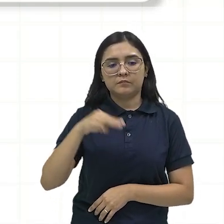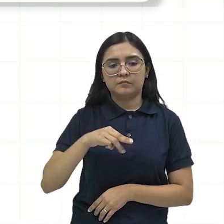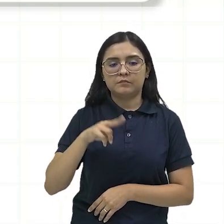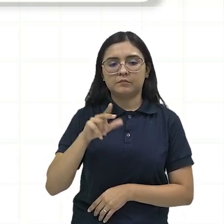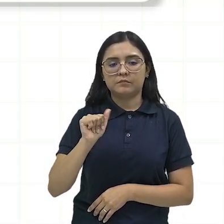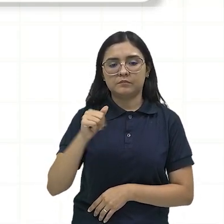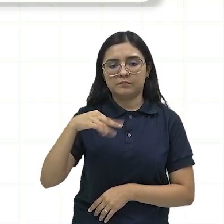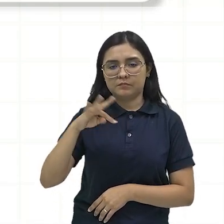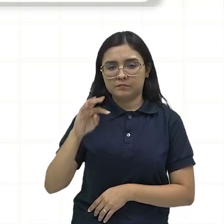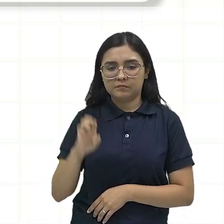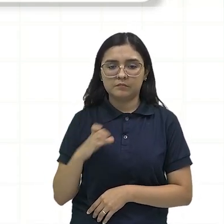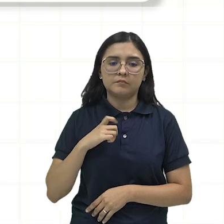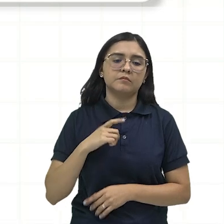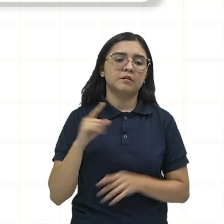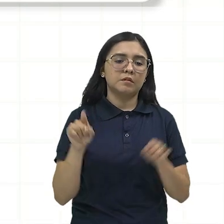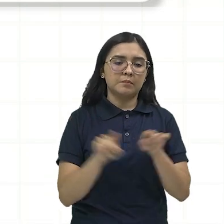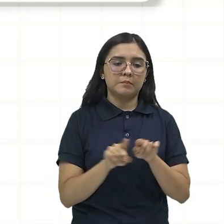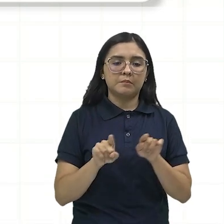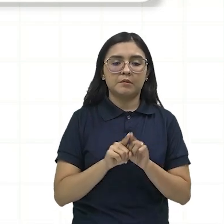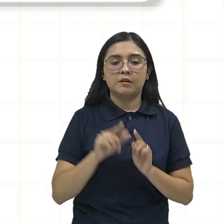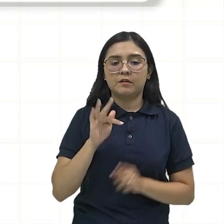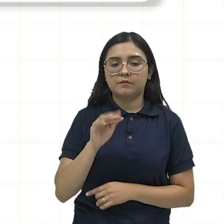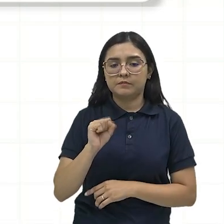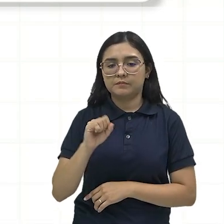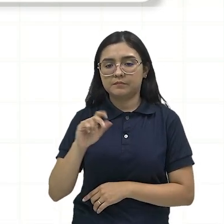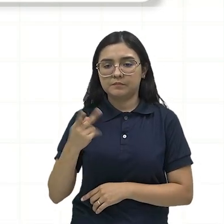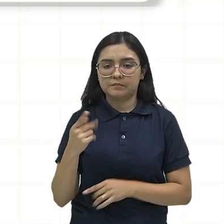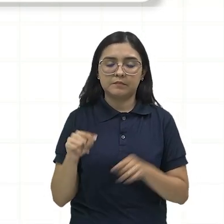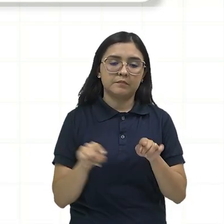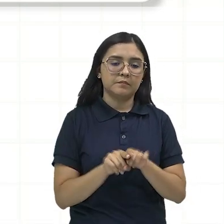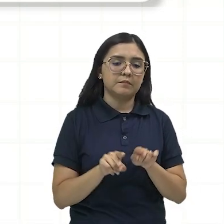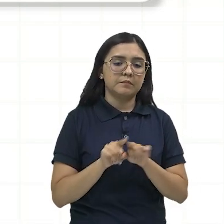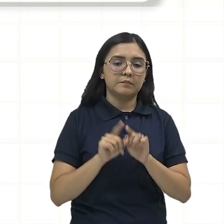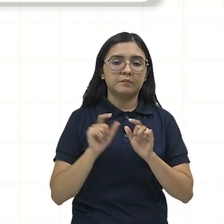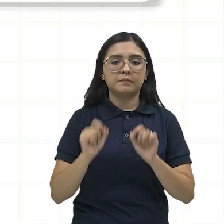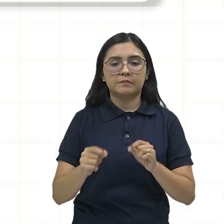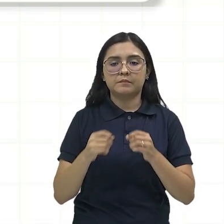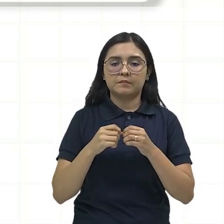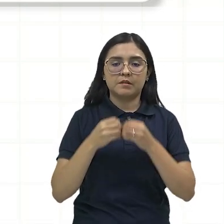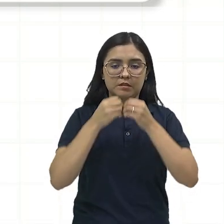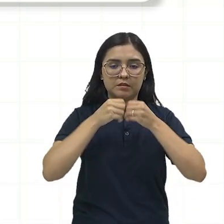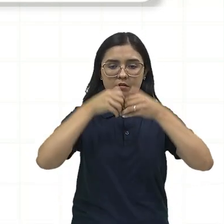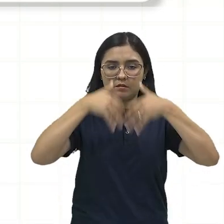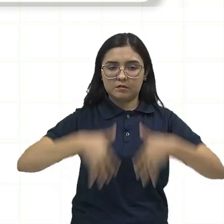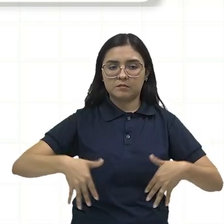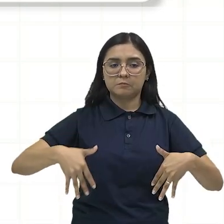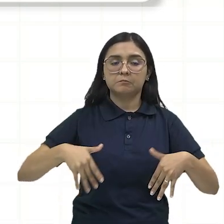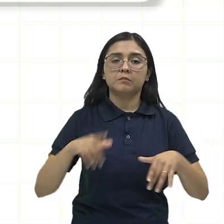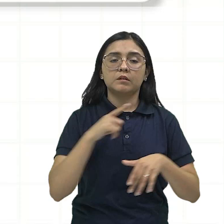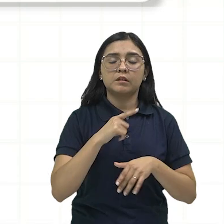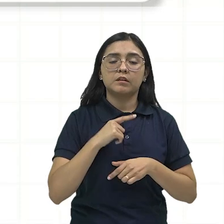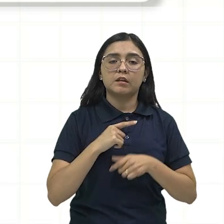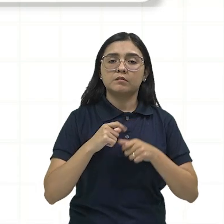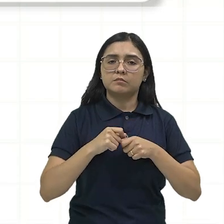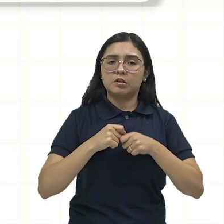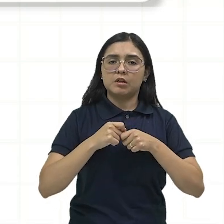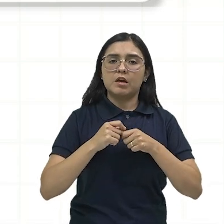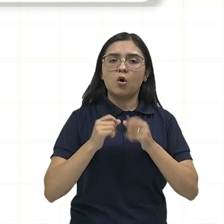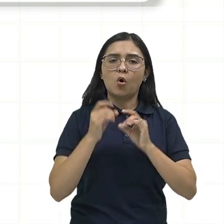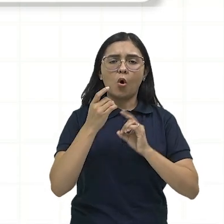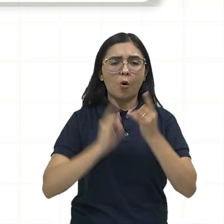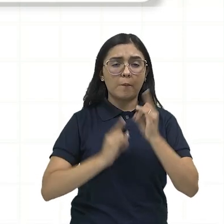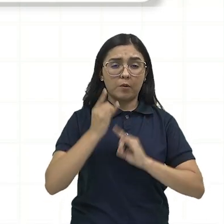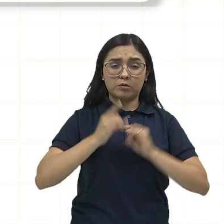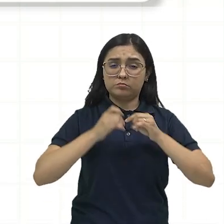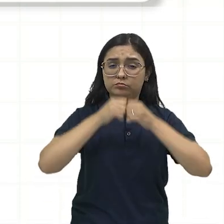essa glândula, ela é chamada também de glândula mestra, tá? A hipófise, porque ela vai liberar vários hormônios que vão